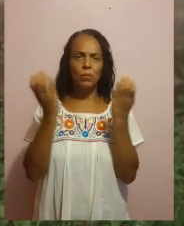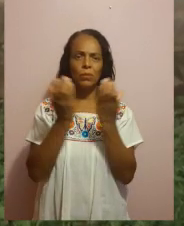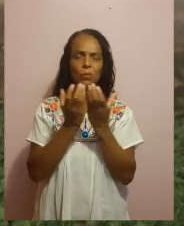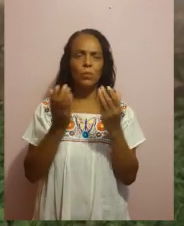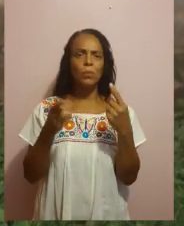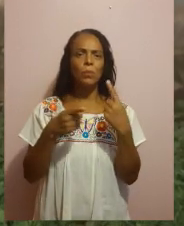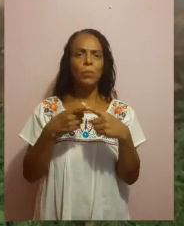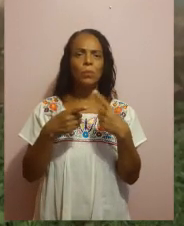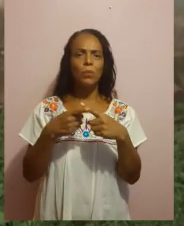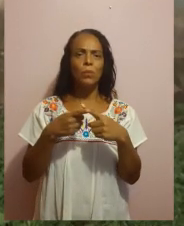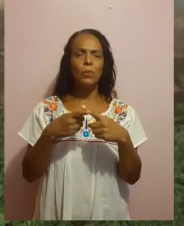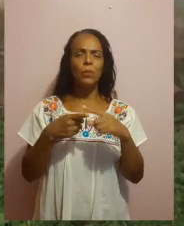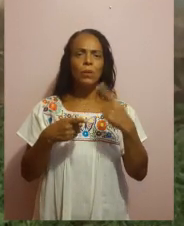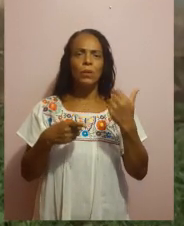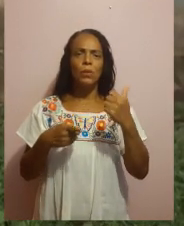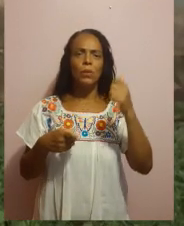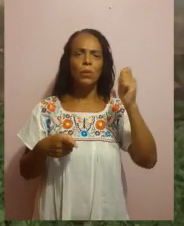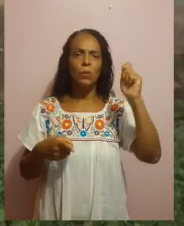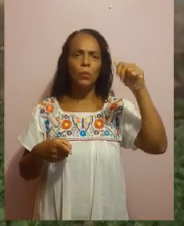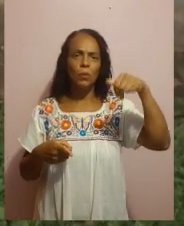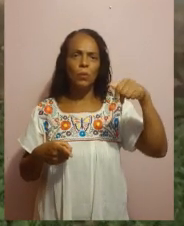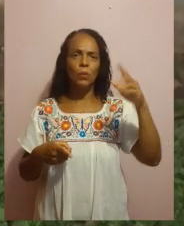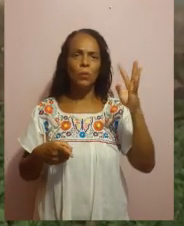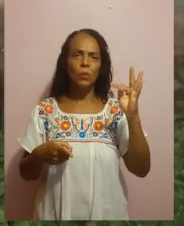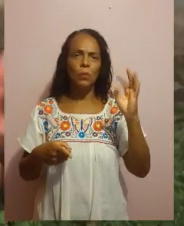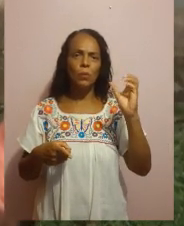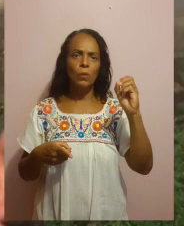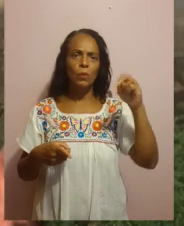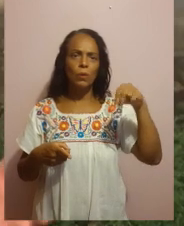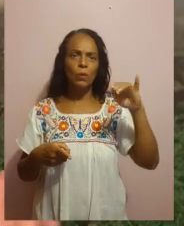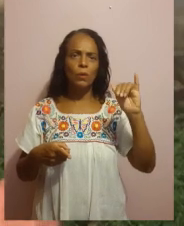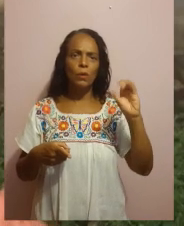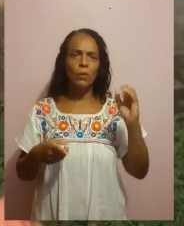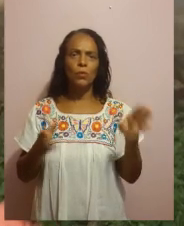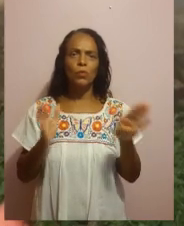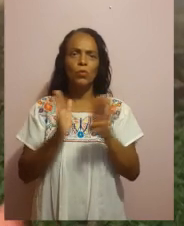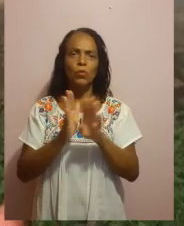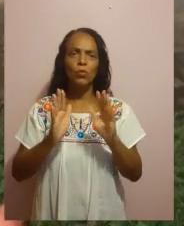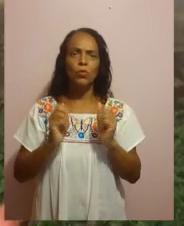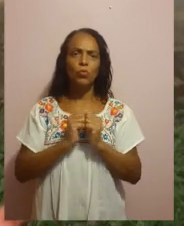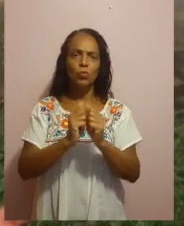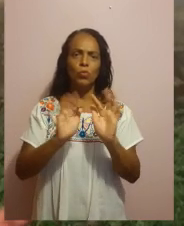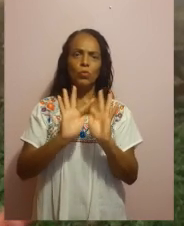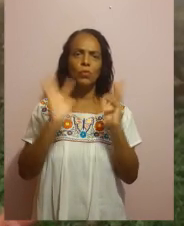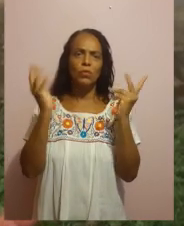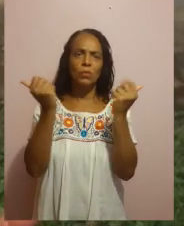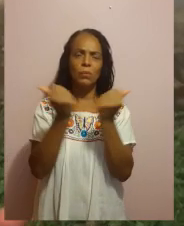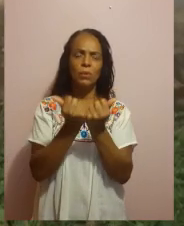família constituída de numerosas pessoas.